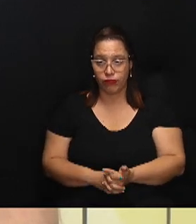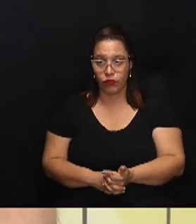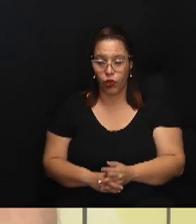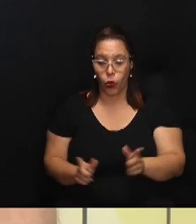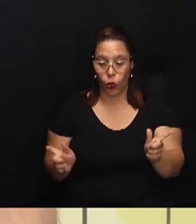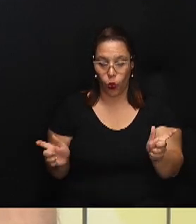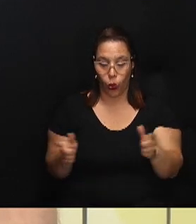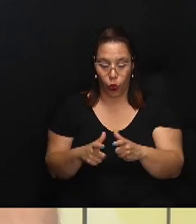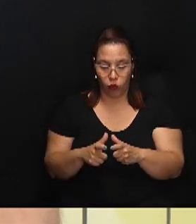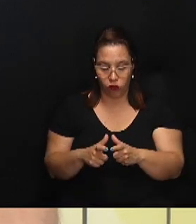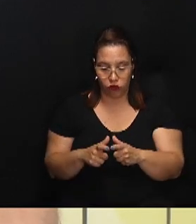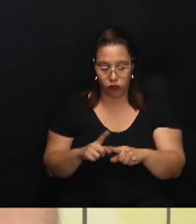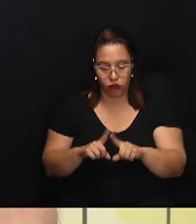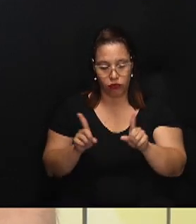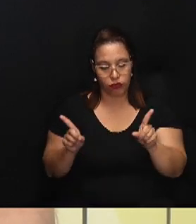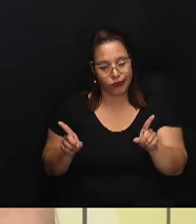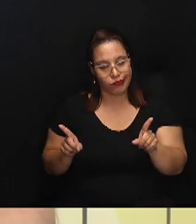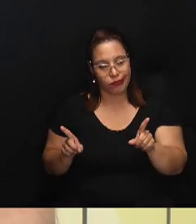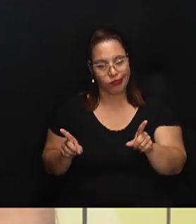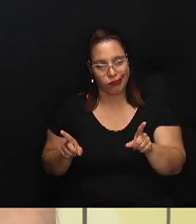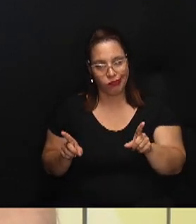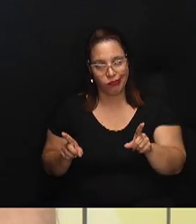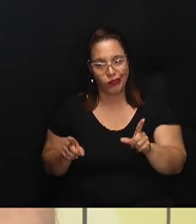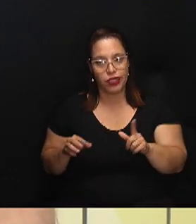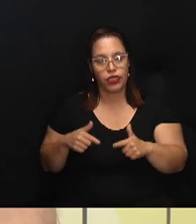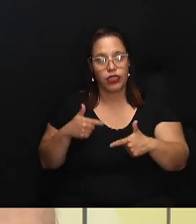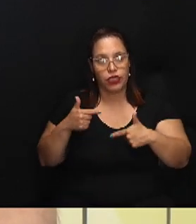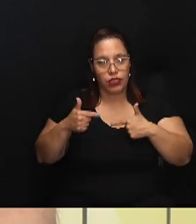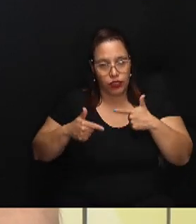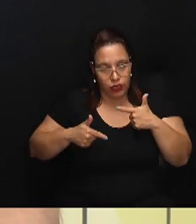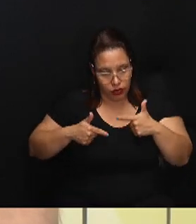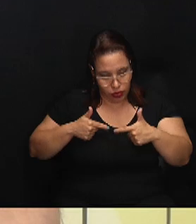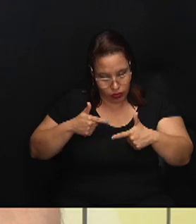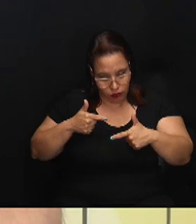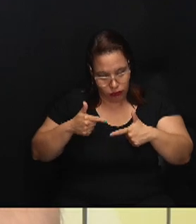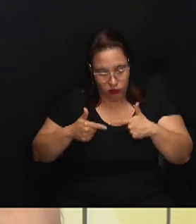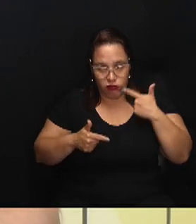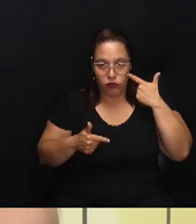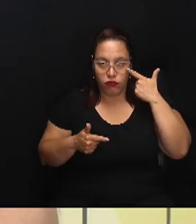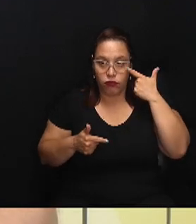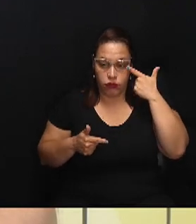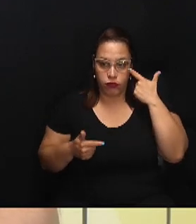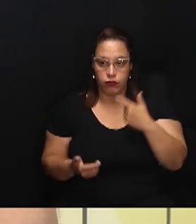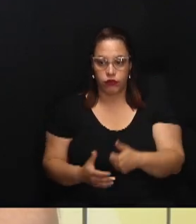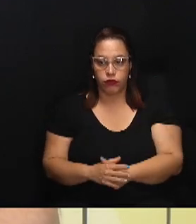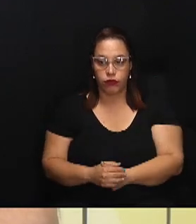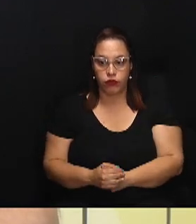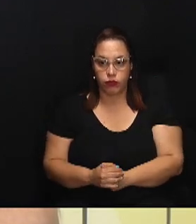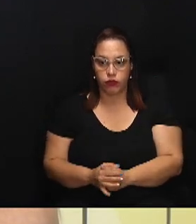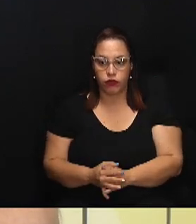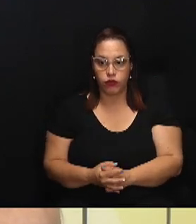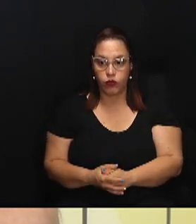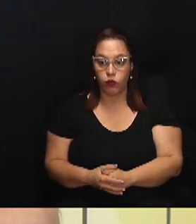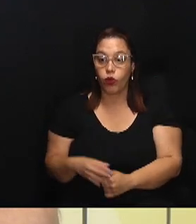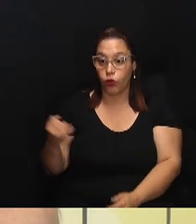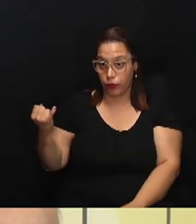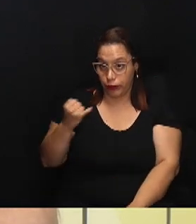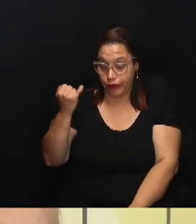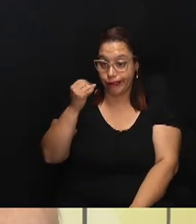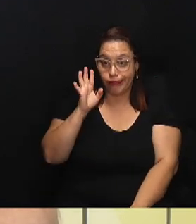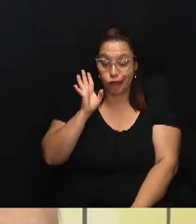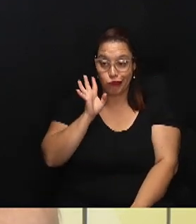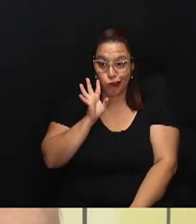diminuído, mas tem muito ainda a ser trabalhado, tá? Uma coisa que eu acho importante, né, a